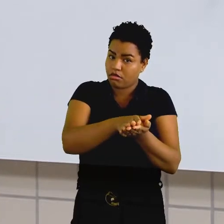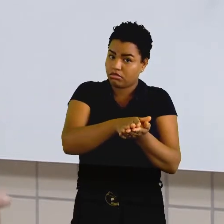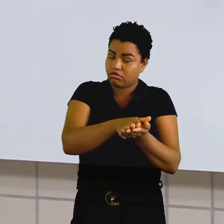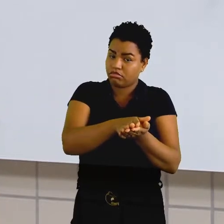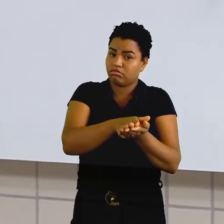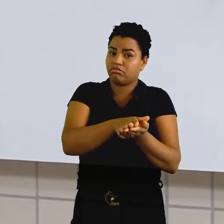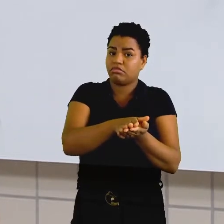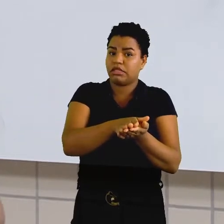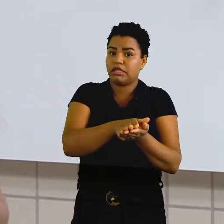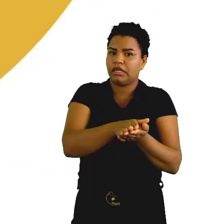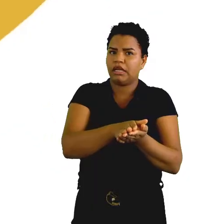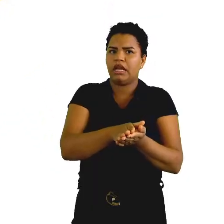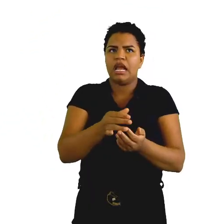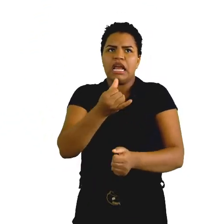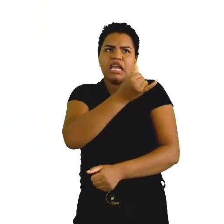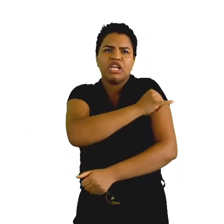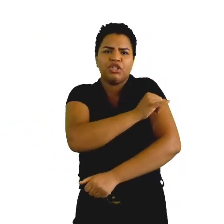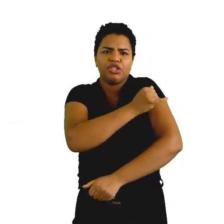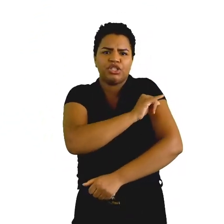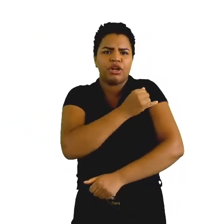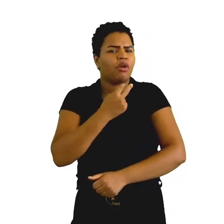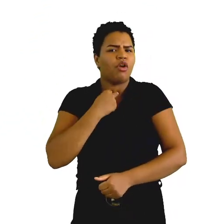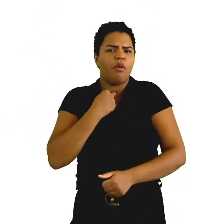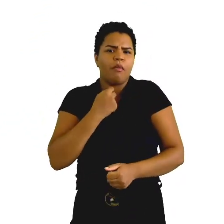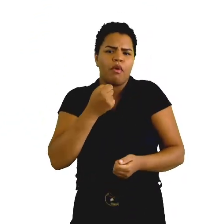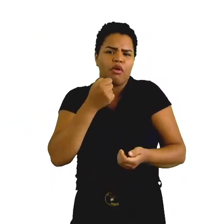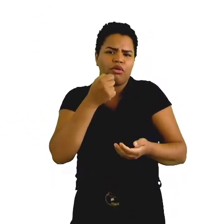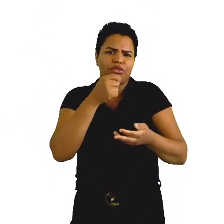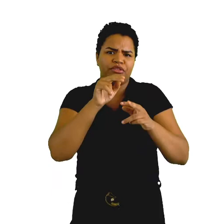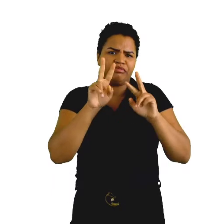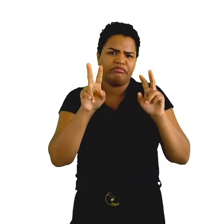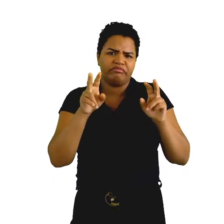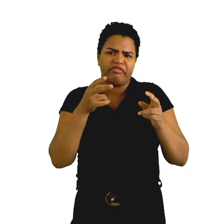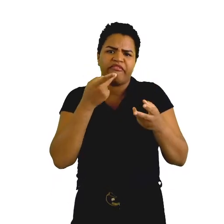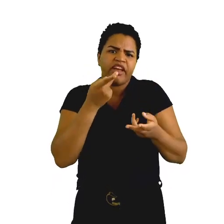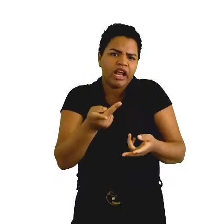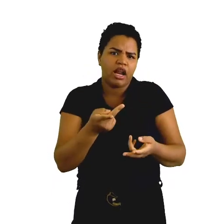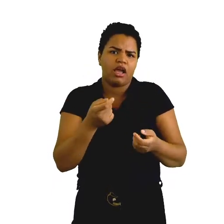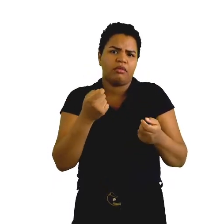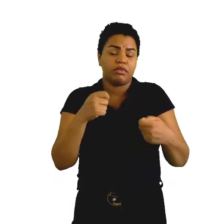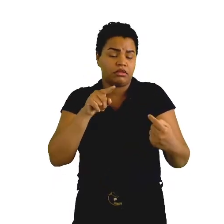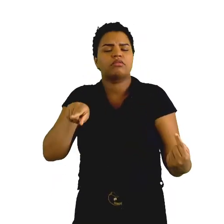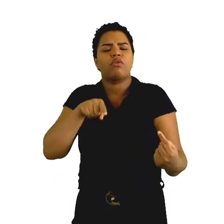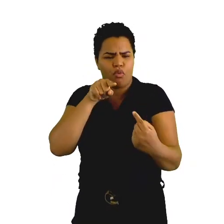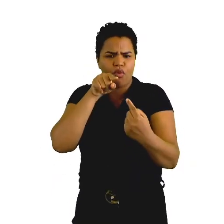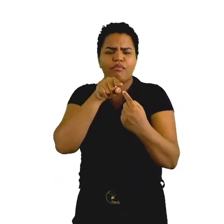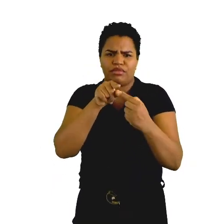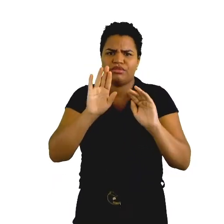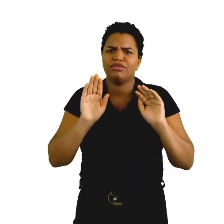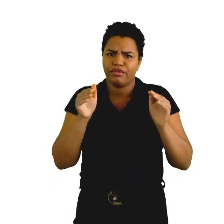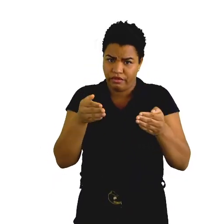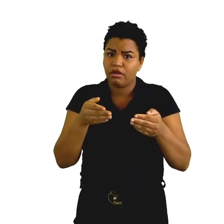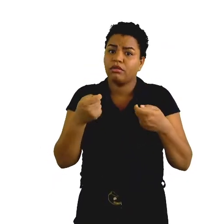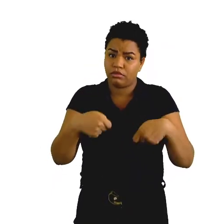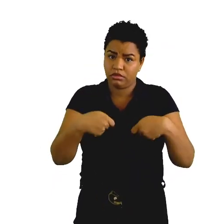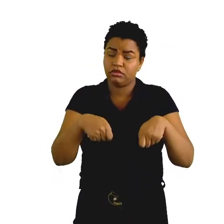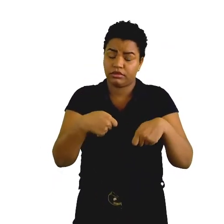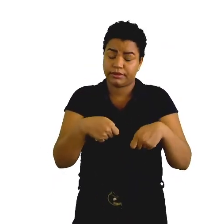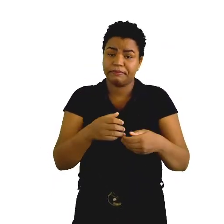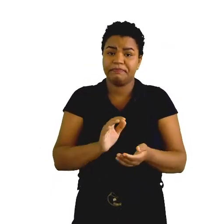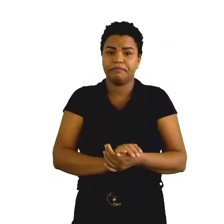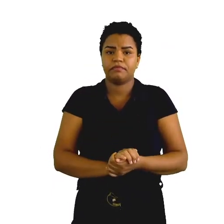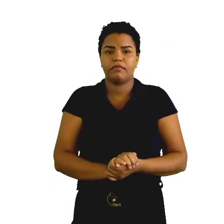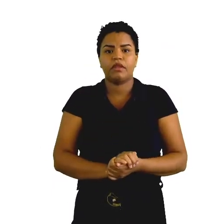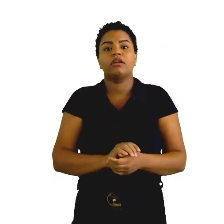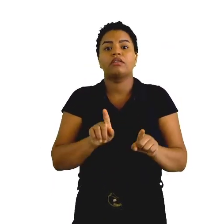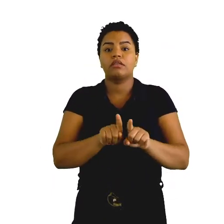do Rio de Janeiro. Tem que ter um foco, um objetivo. E atenção com a sua pontuação e com